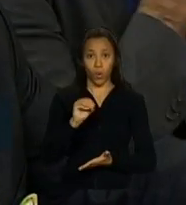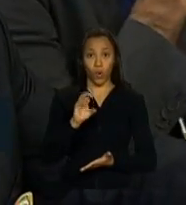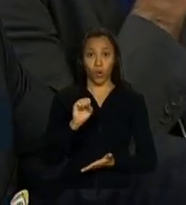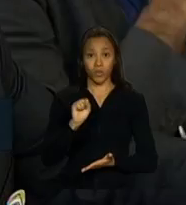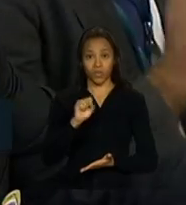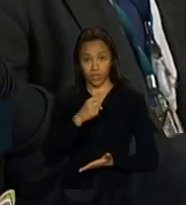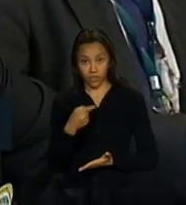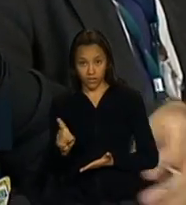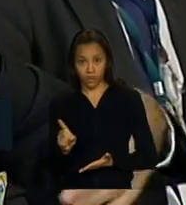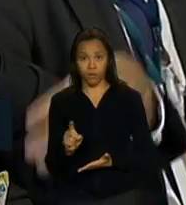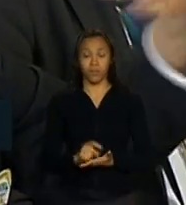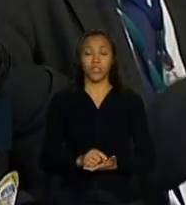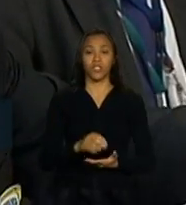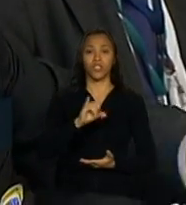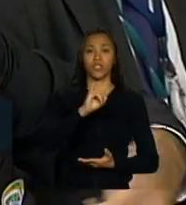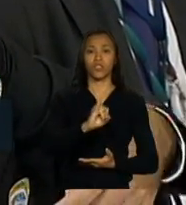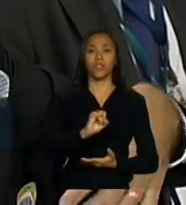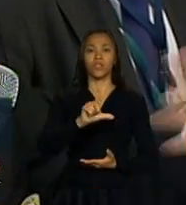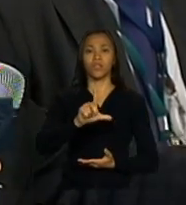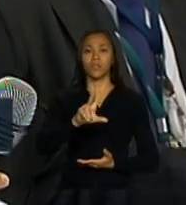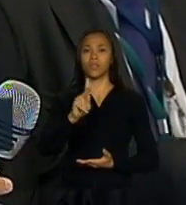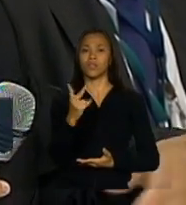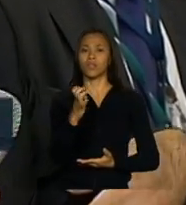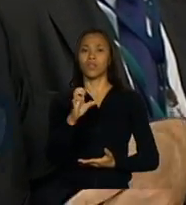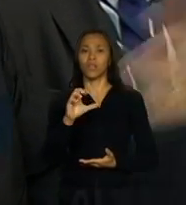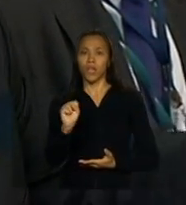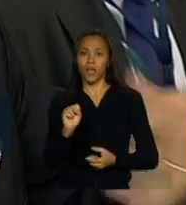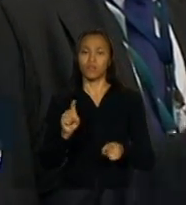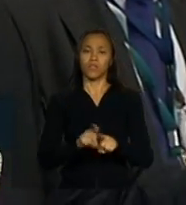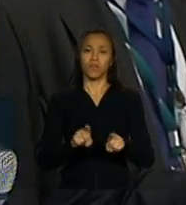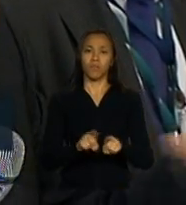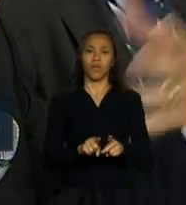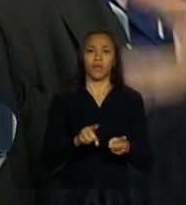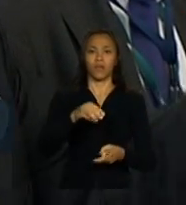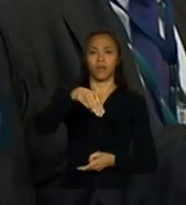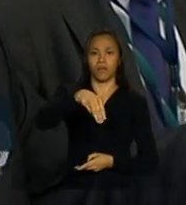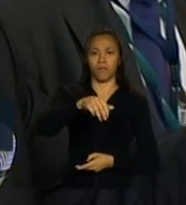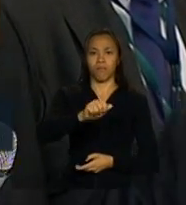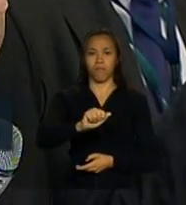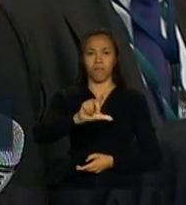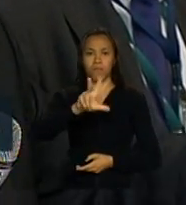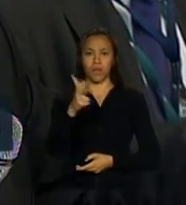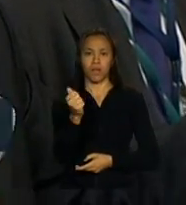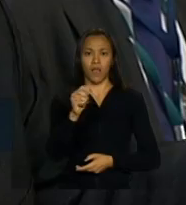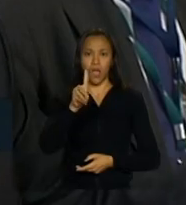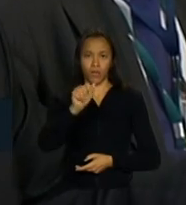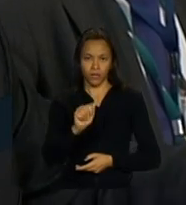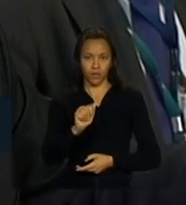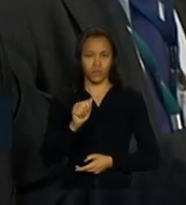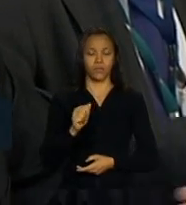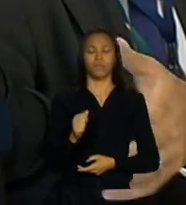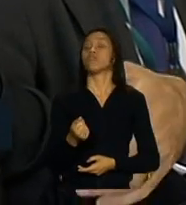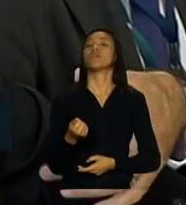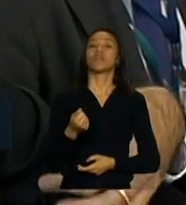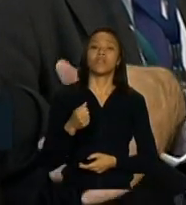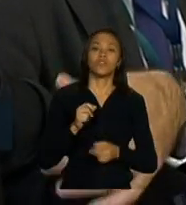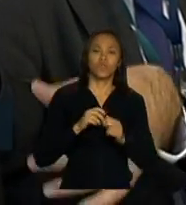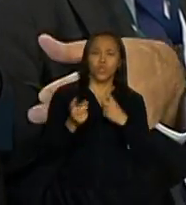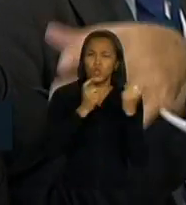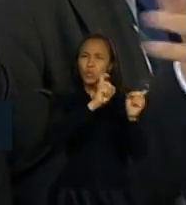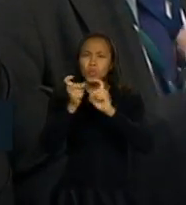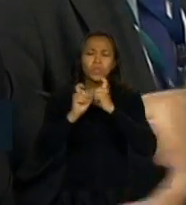Ilhéus, o porto de Malhado. Não sei se é verdade ou se não é verdade, mas em algum momento surgiu a discussão, pelo menos na imprensa,